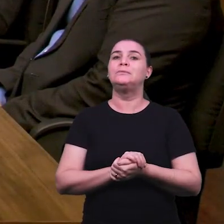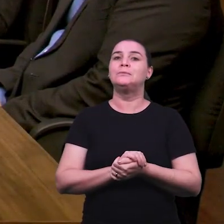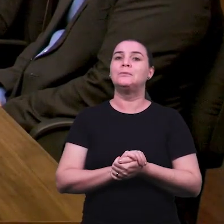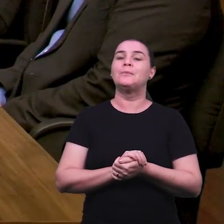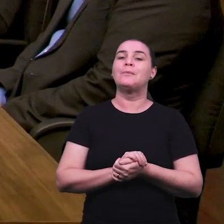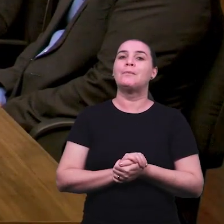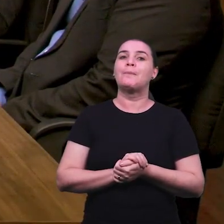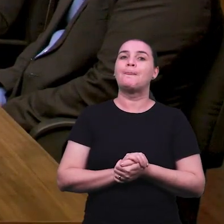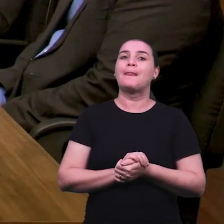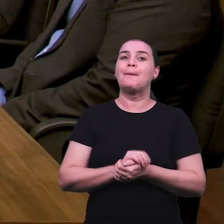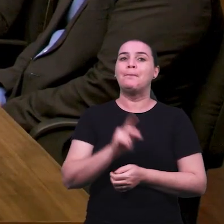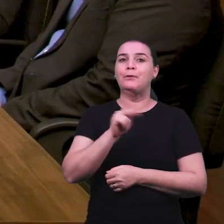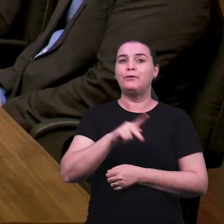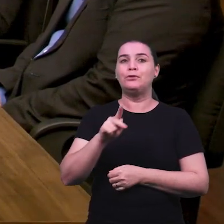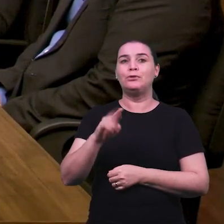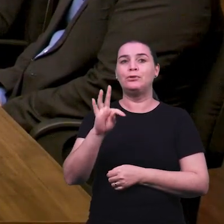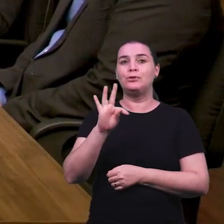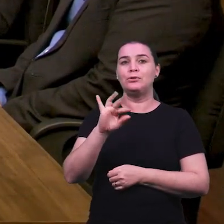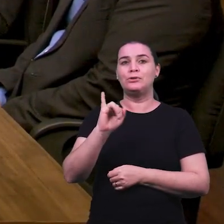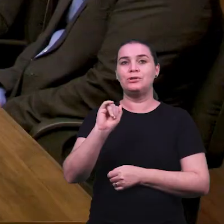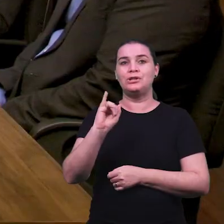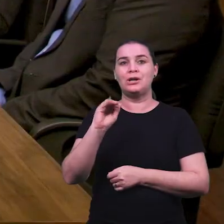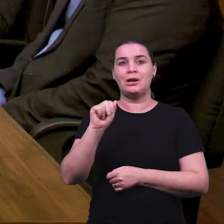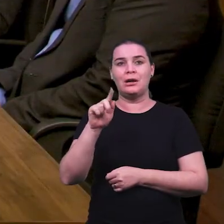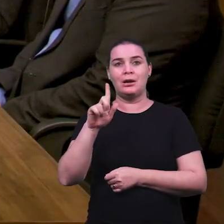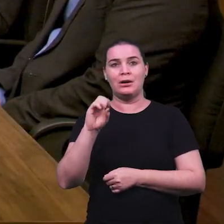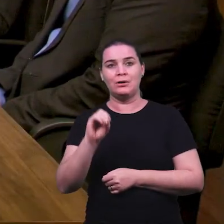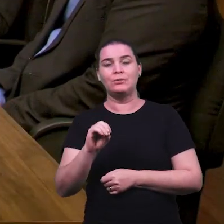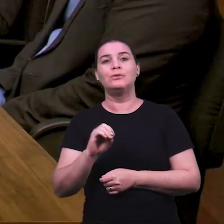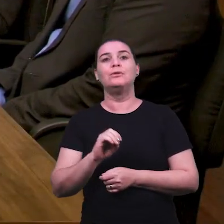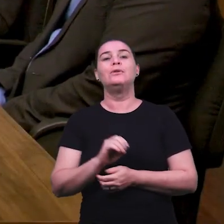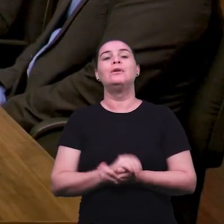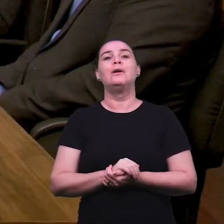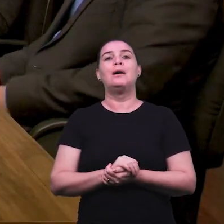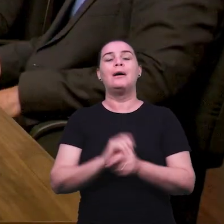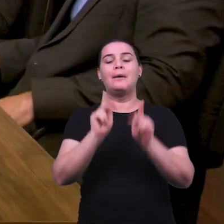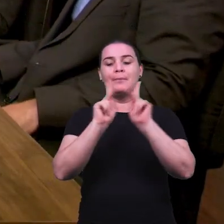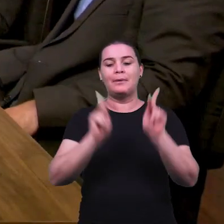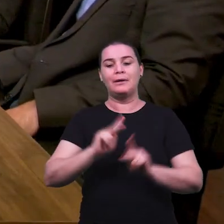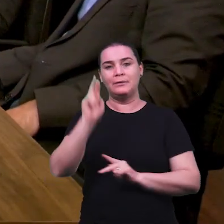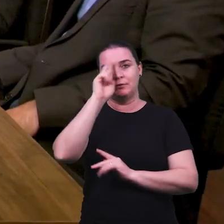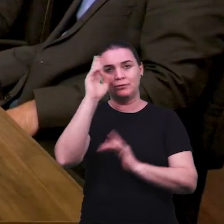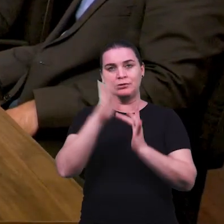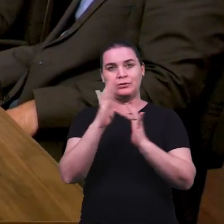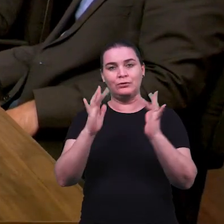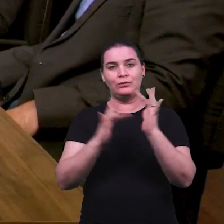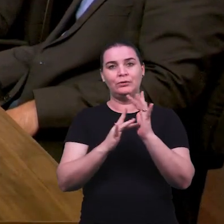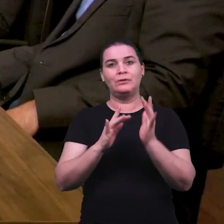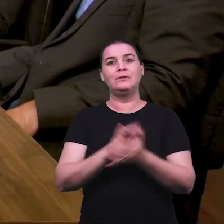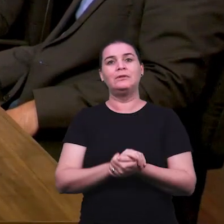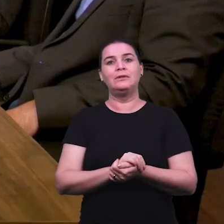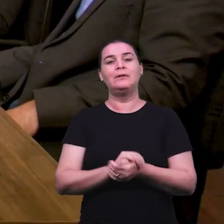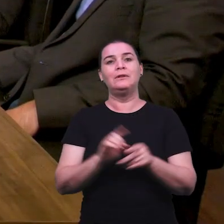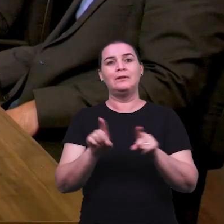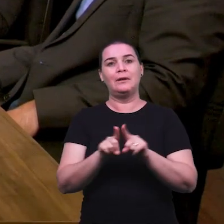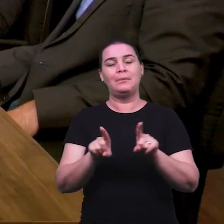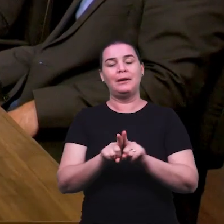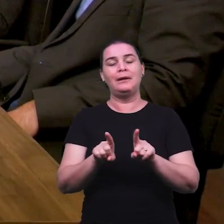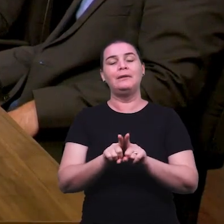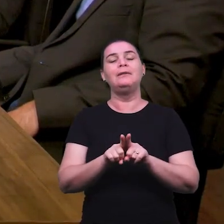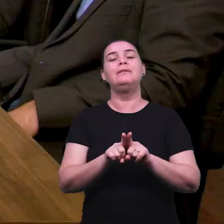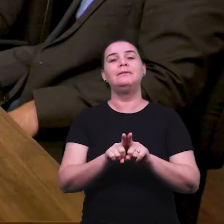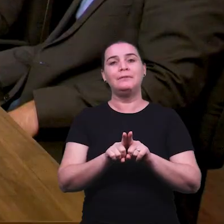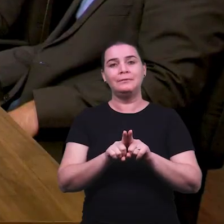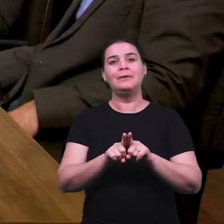como o professor Tiago Costa, a paz do Senhor. Paz do Senhor, os irmãos. Está sempre aqui conosco, principalmente para